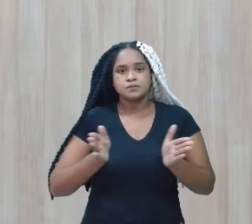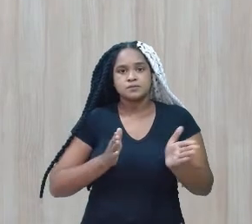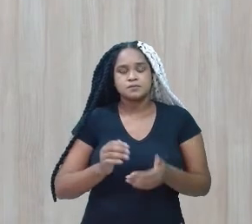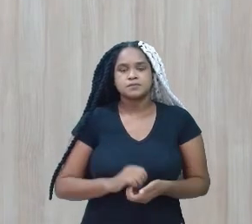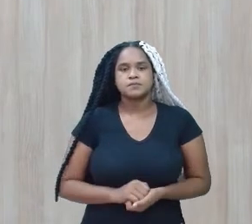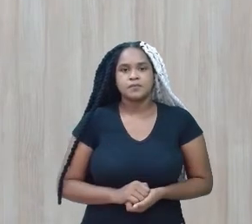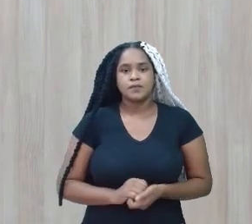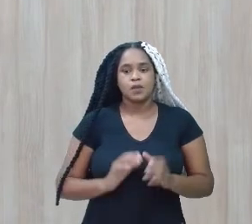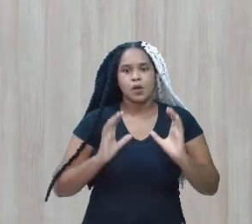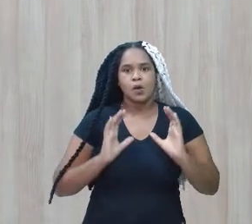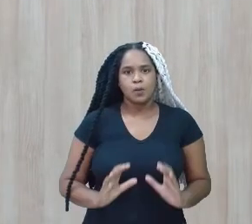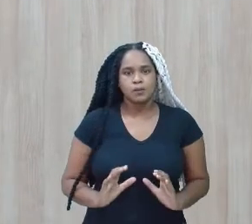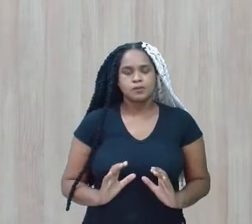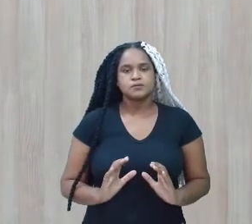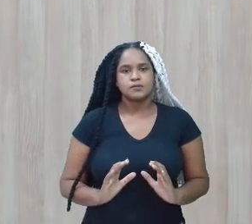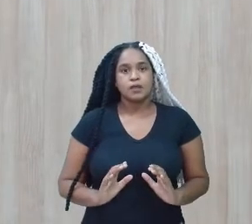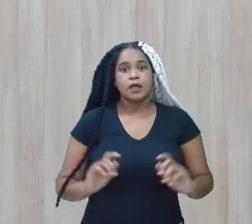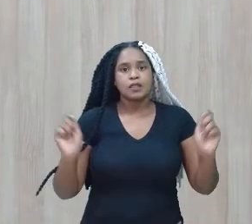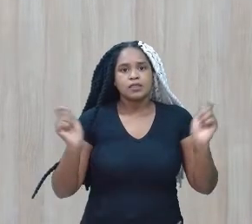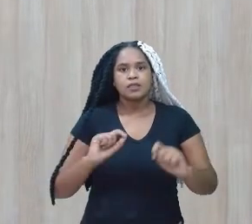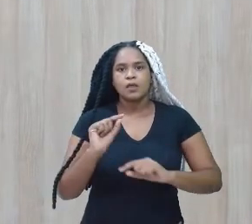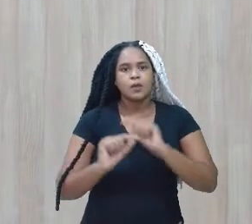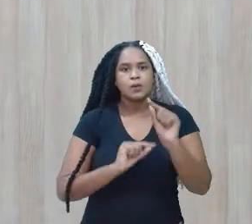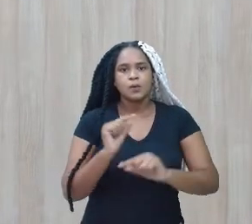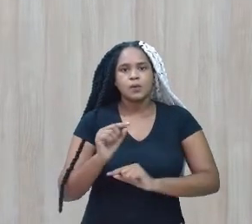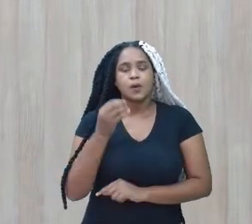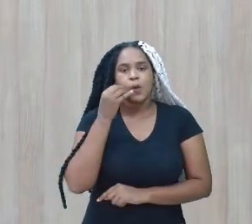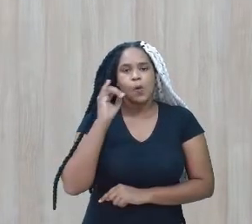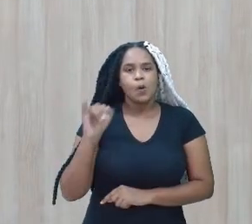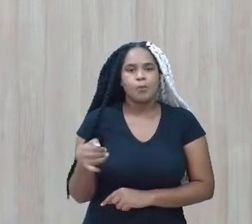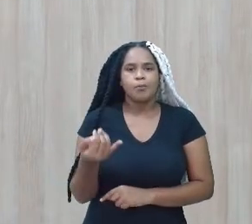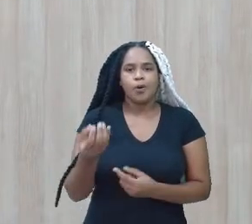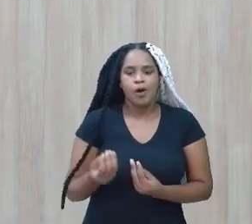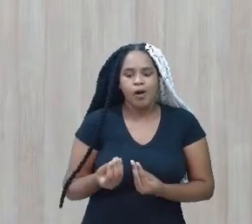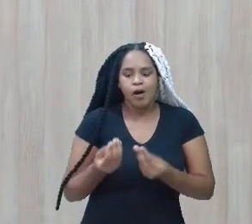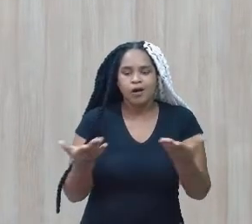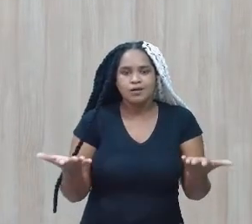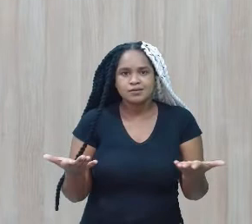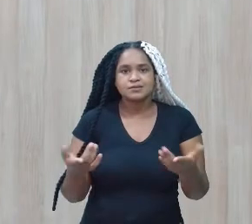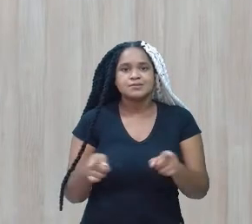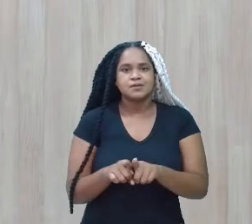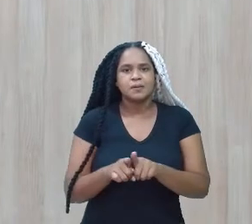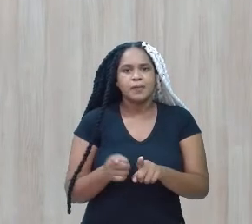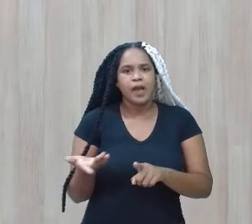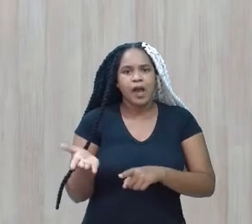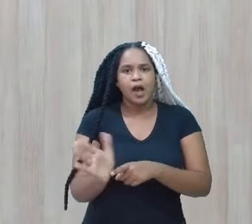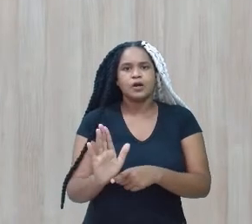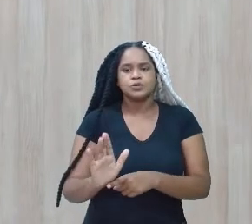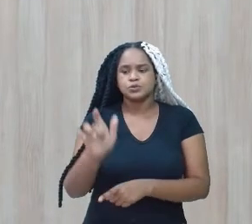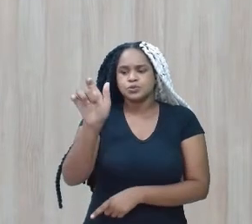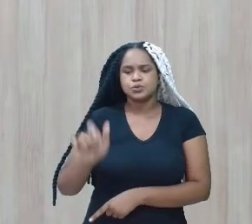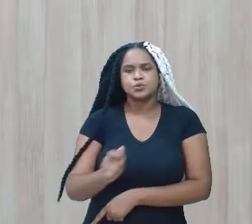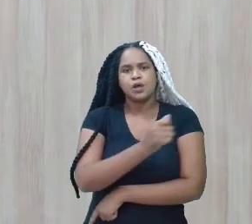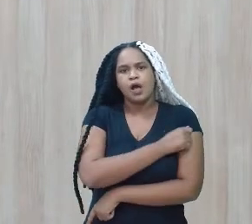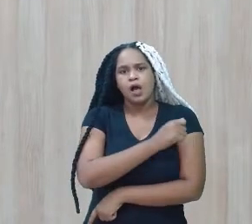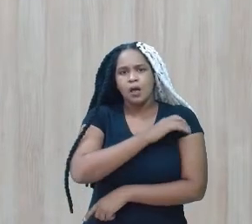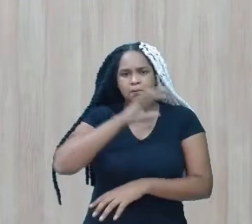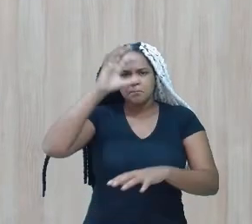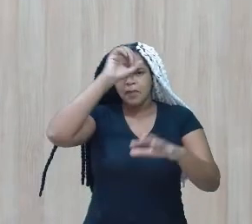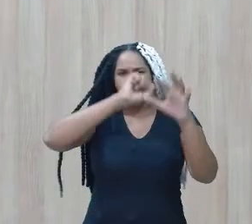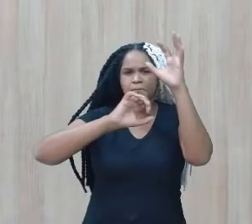atitudinal é algo que oportuniza, é algo que facilita na aprendizagem daquele